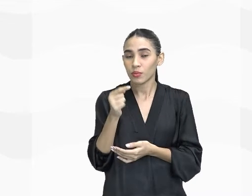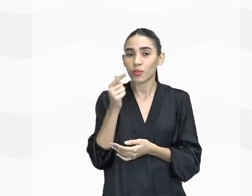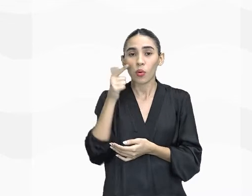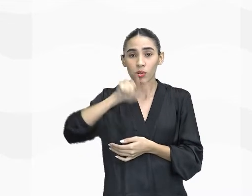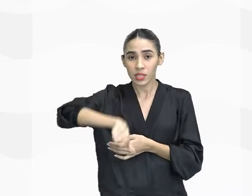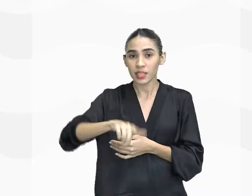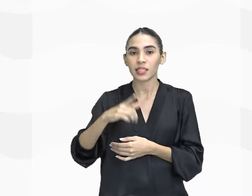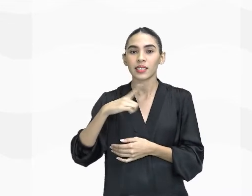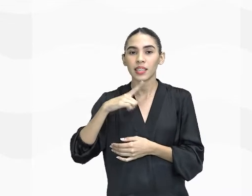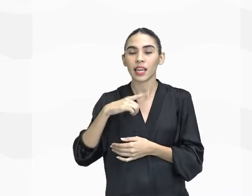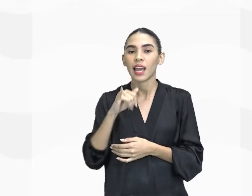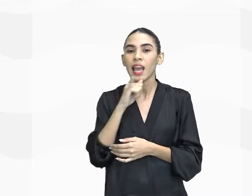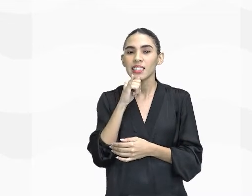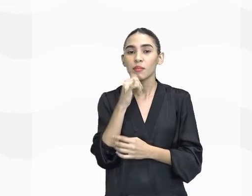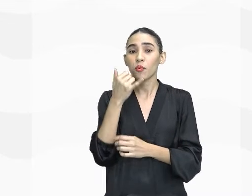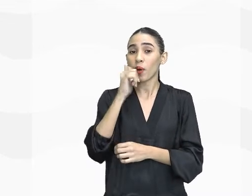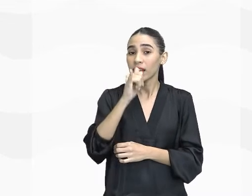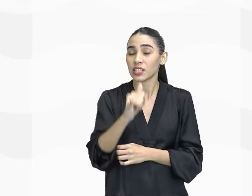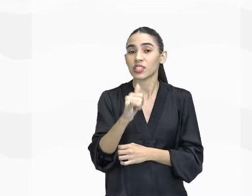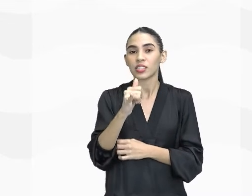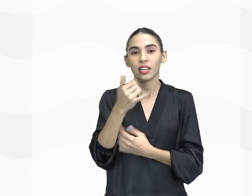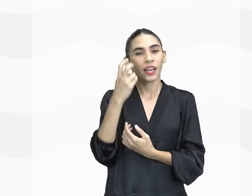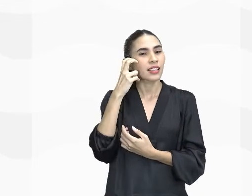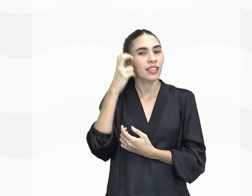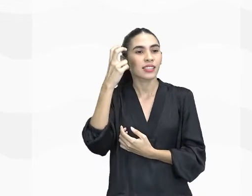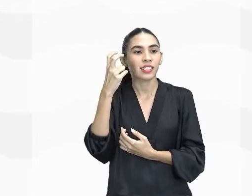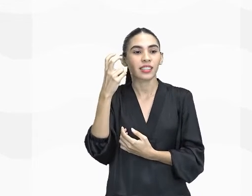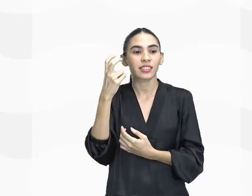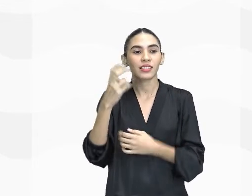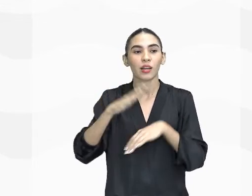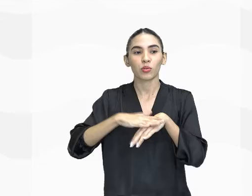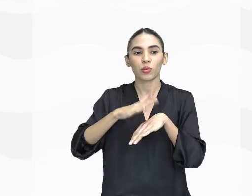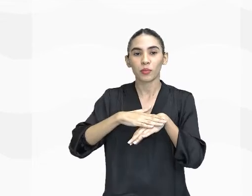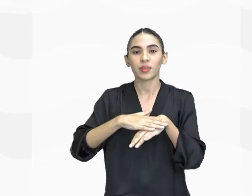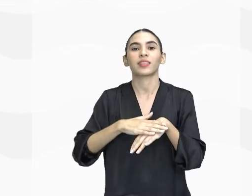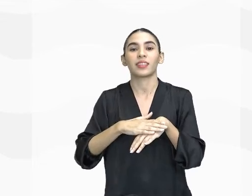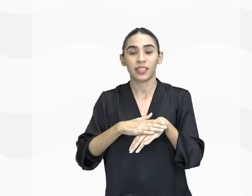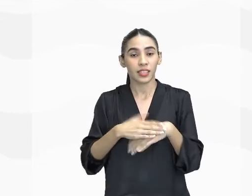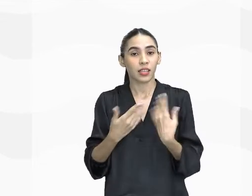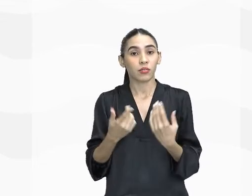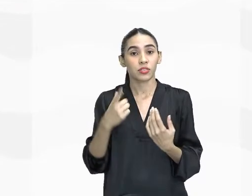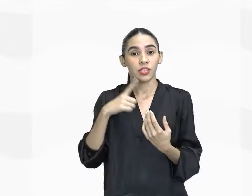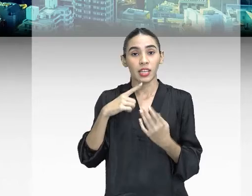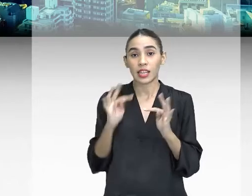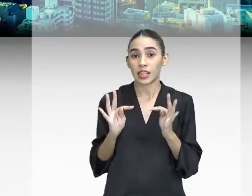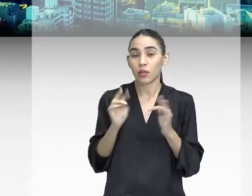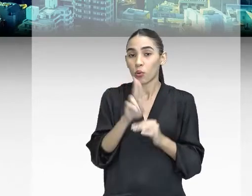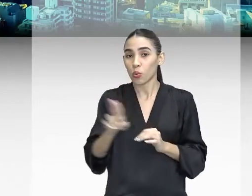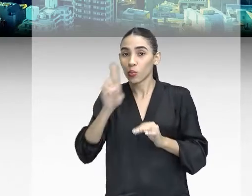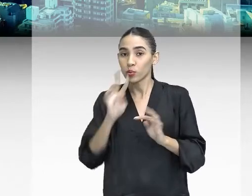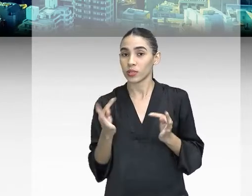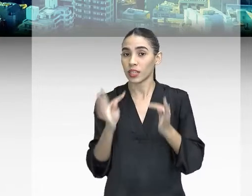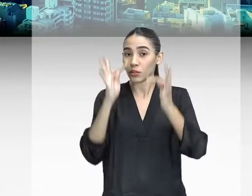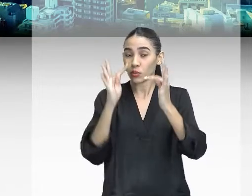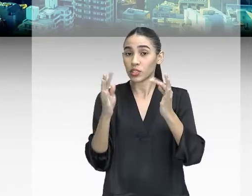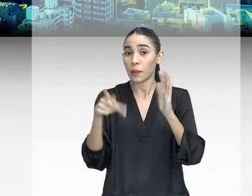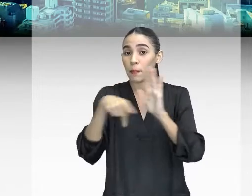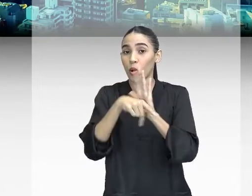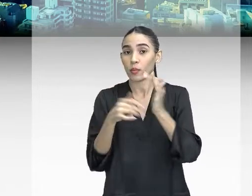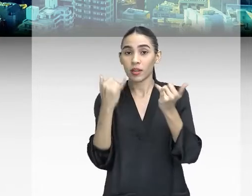rede elétrica inteligente, por exemplo, né, onde seria acrescentado ali a tecnologia, né, a tecnologia da